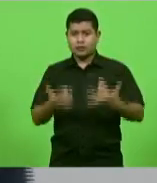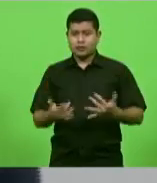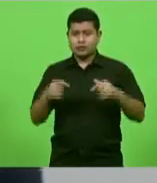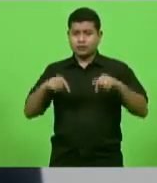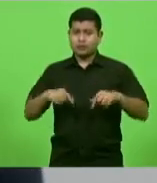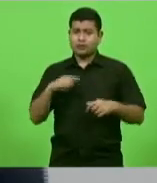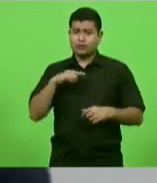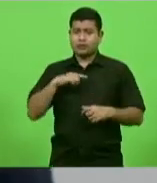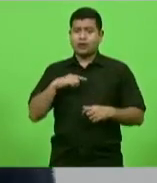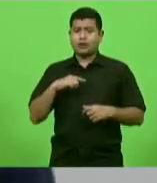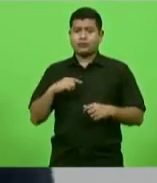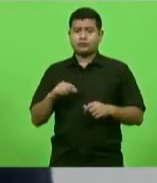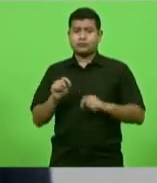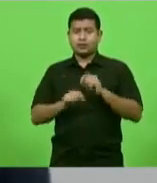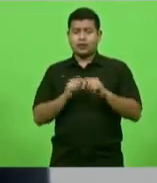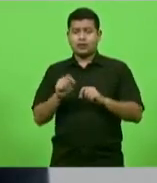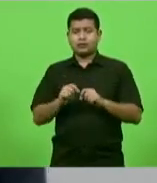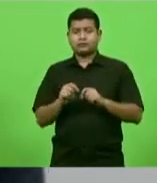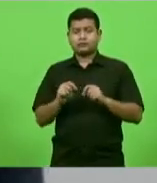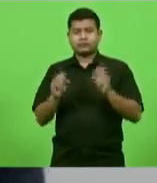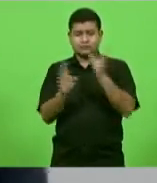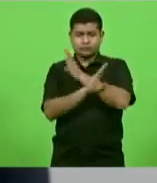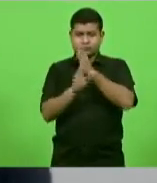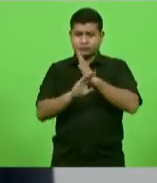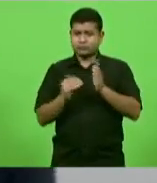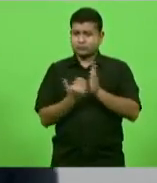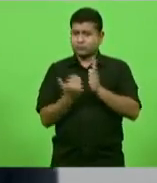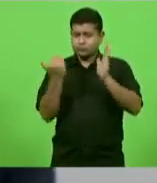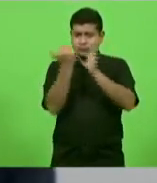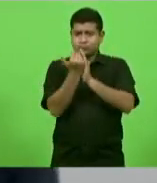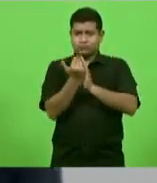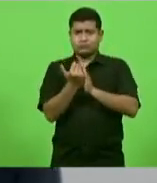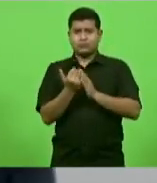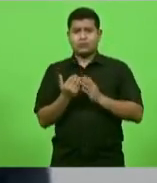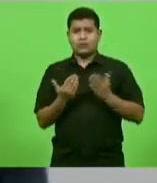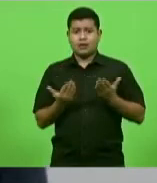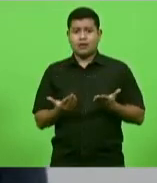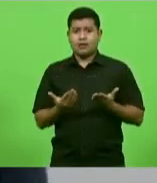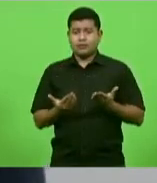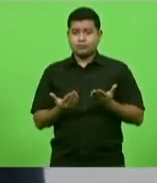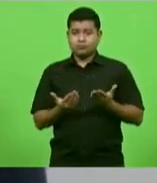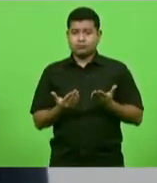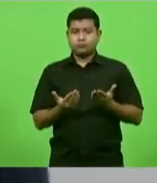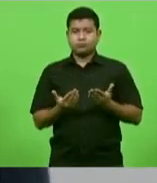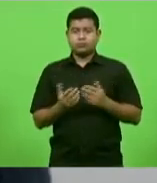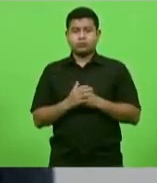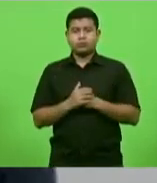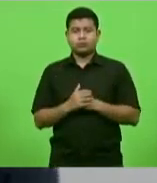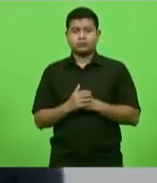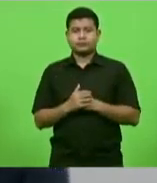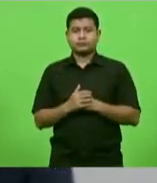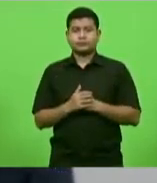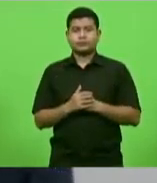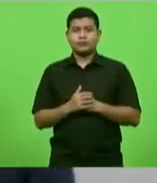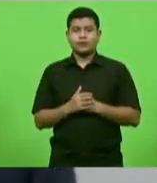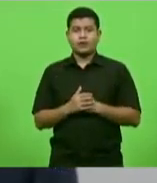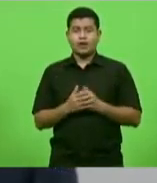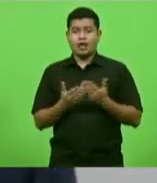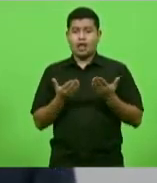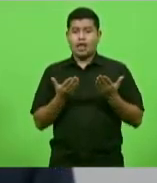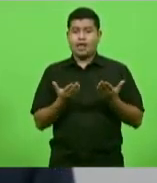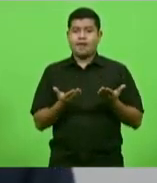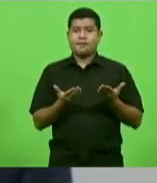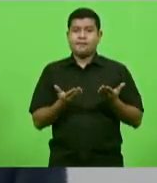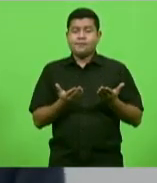há necessidade de melhor apuração dos fatos, pois a questão não restou minimamente explicada. A